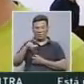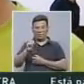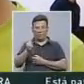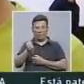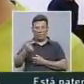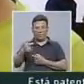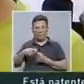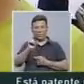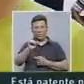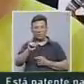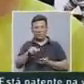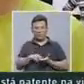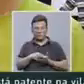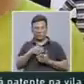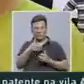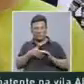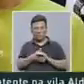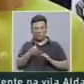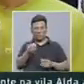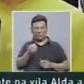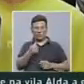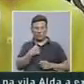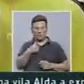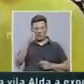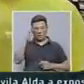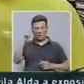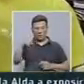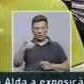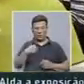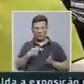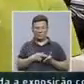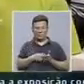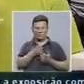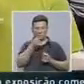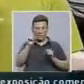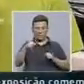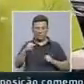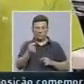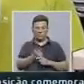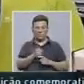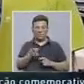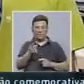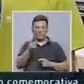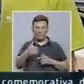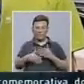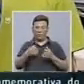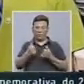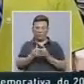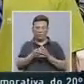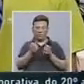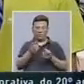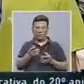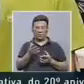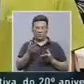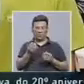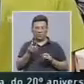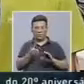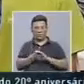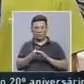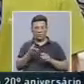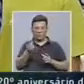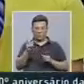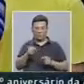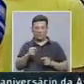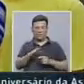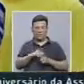você, os vossos robôs, esperam que eles marquem muitos gols? Contamos que sim, esperemos bem que sim, e que corra tudo bem, com bastantes golos à